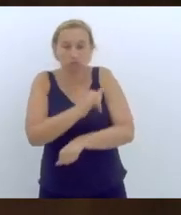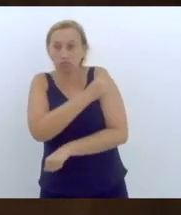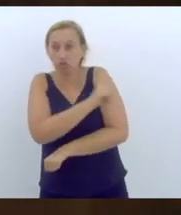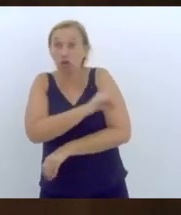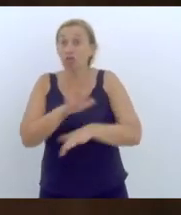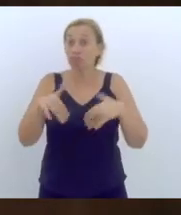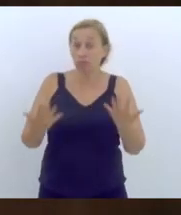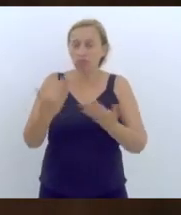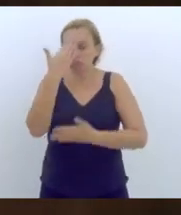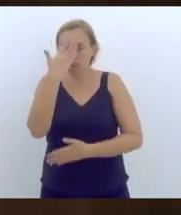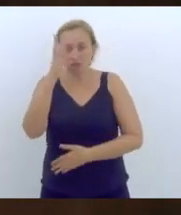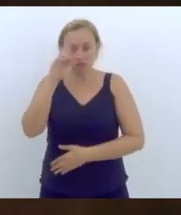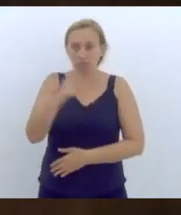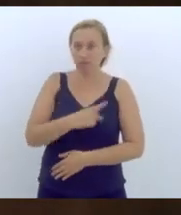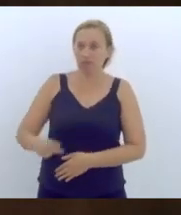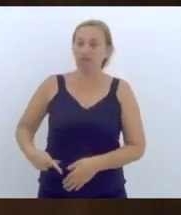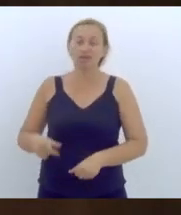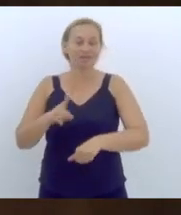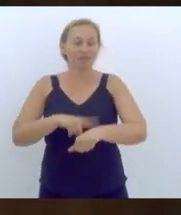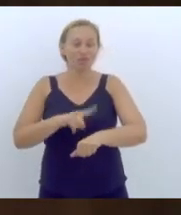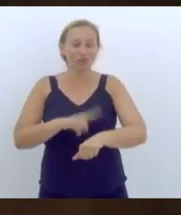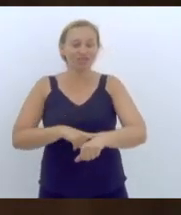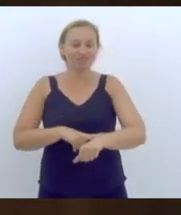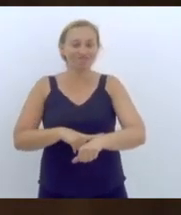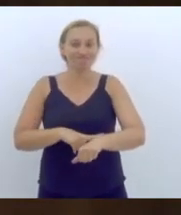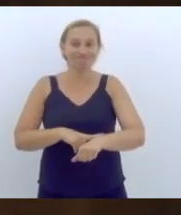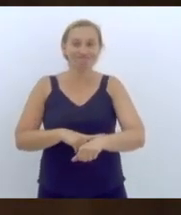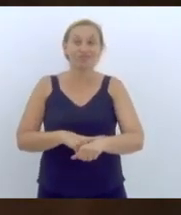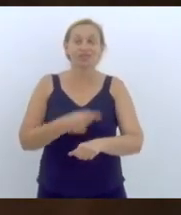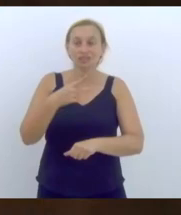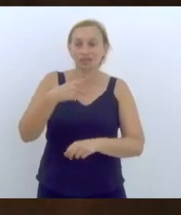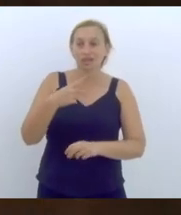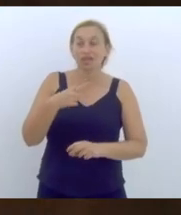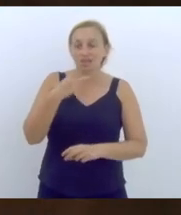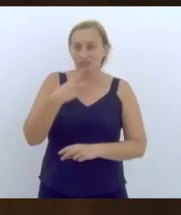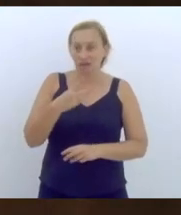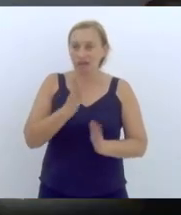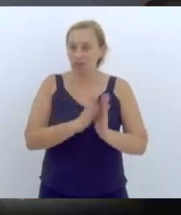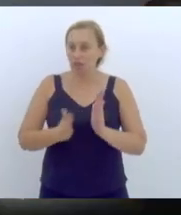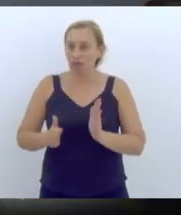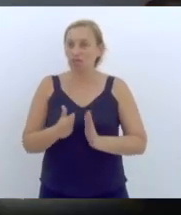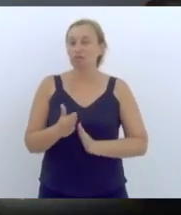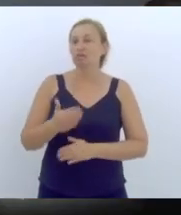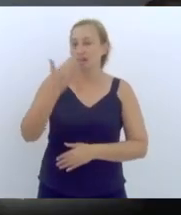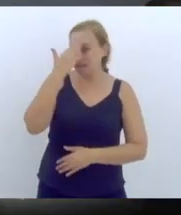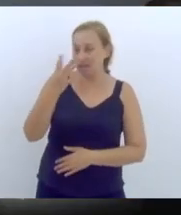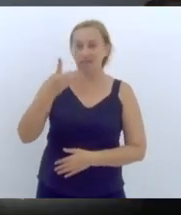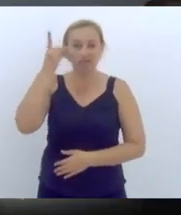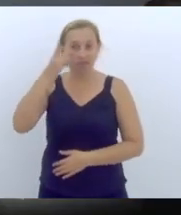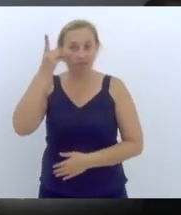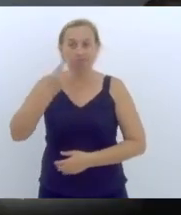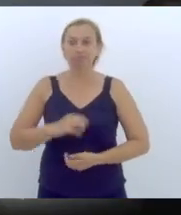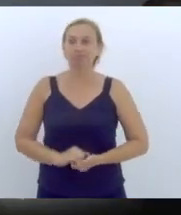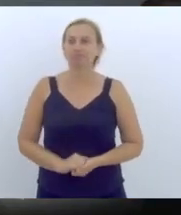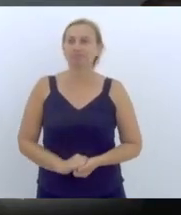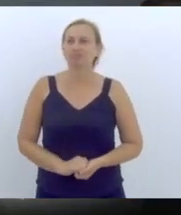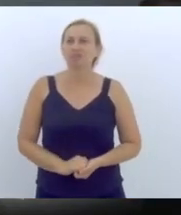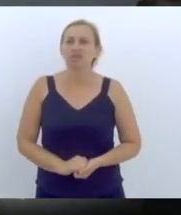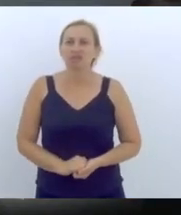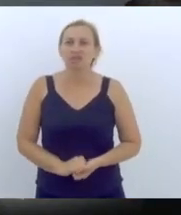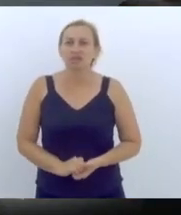Então, obrigado, presidente, por esse momento aí de trazer esse questionamento de ordem. Obrigado. Eu que agradeço, presidente. Deputado.